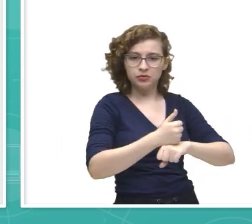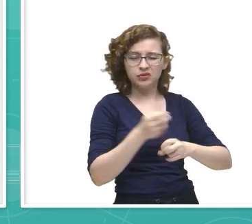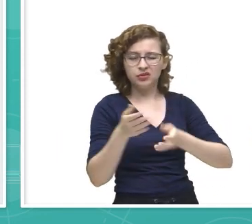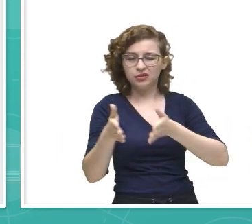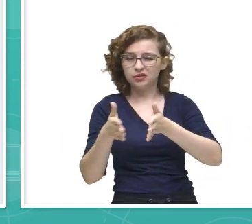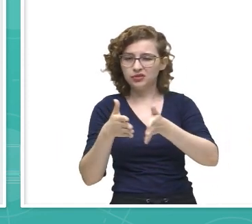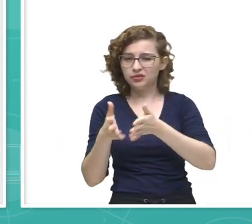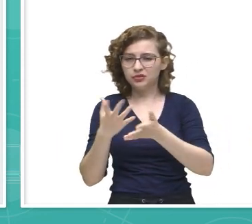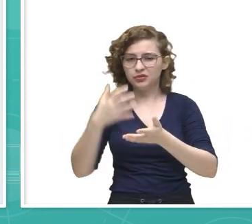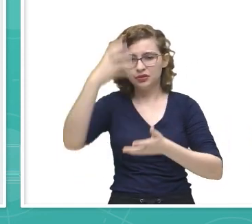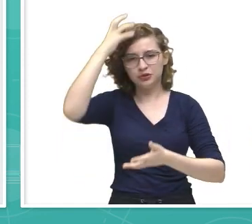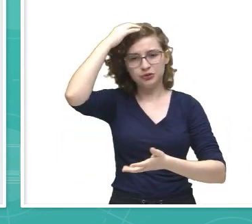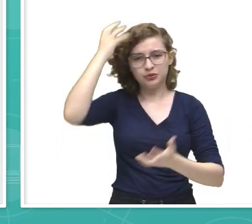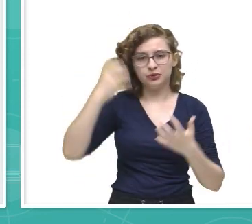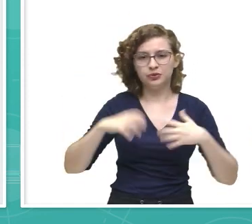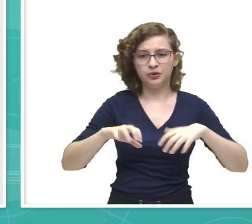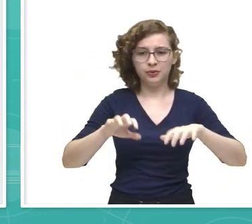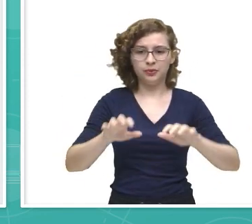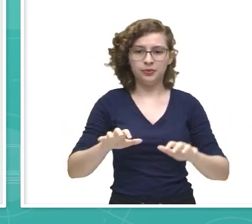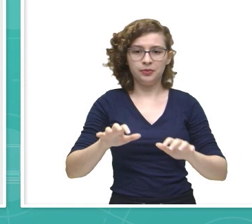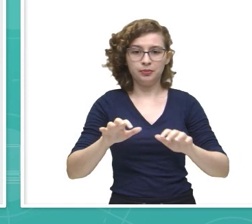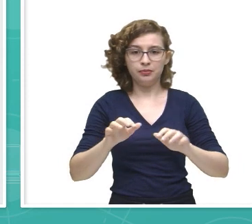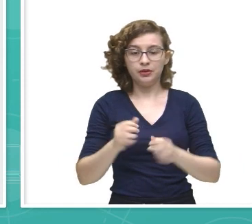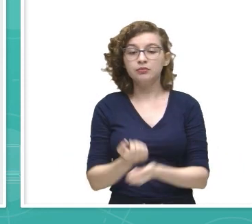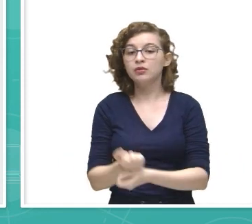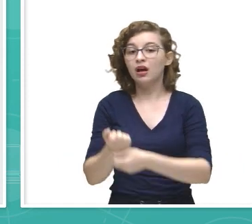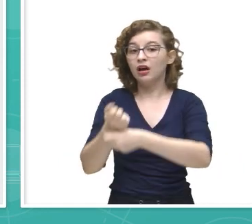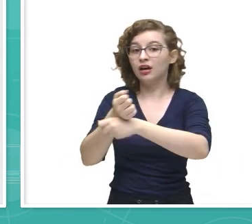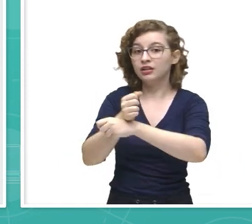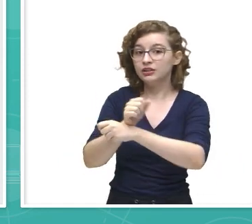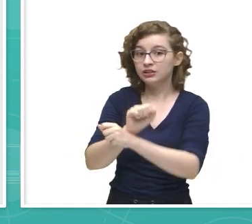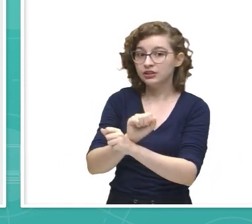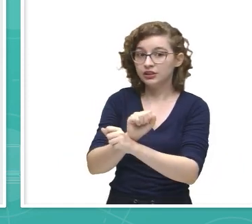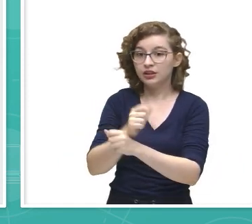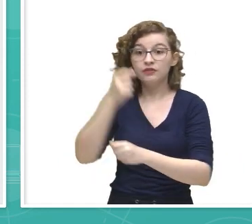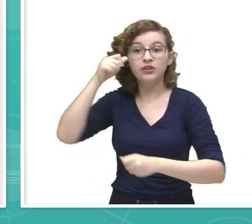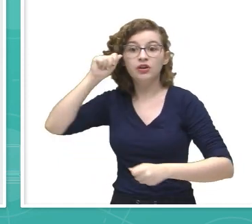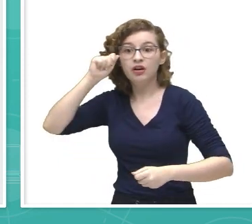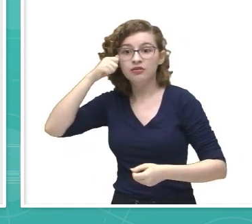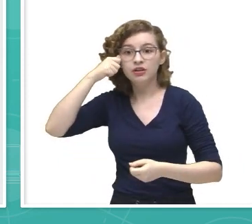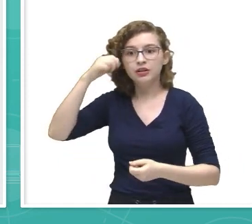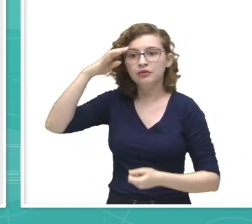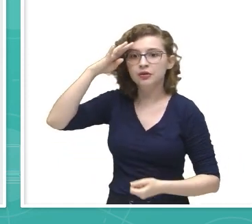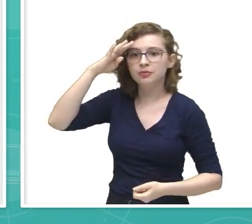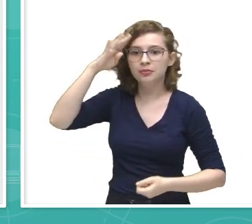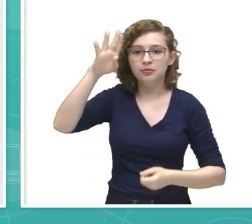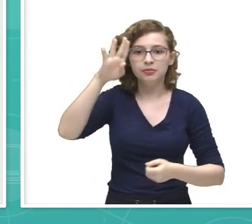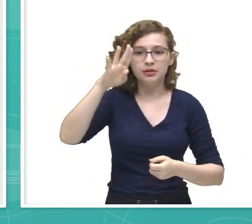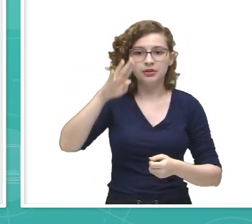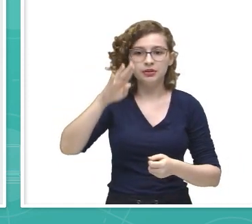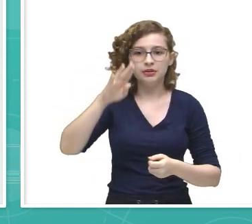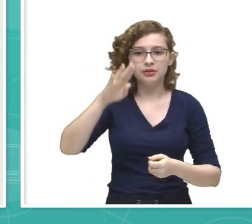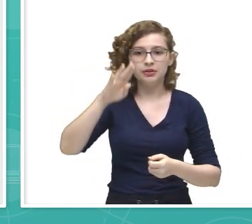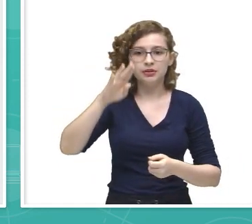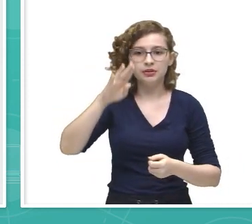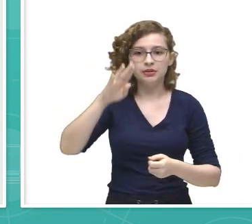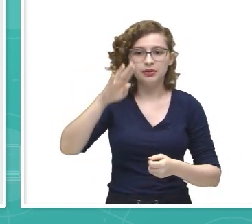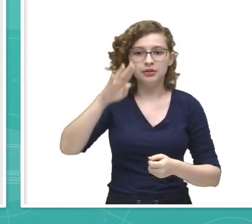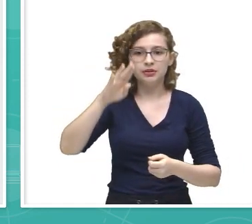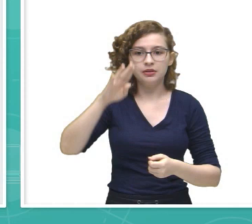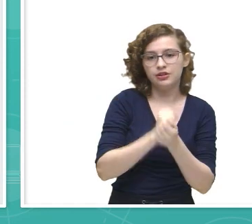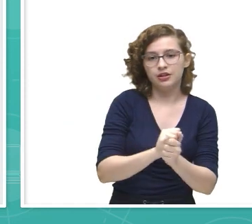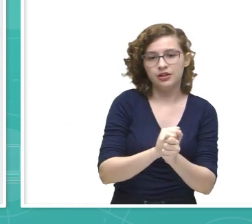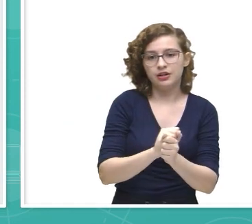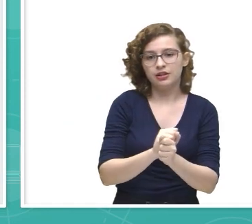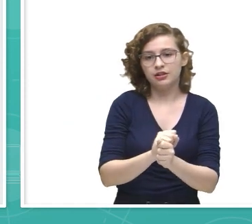a escravidão africana predominasse em lugar da escravidão dos povos indígenas, podemos atribuir a... Aqui, gente, basicamente a pergunta